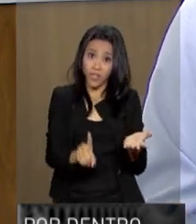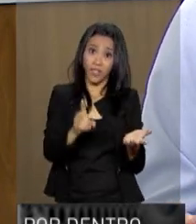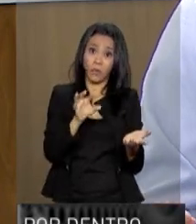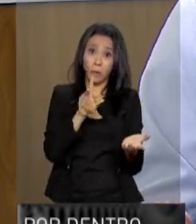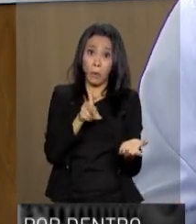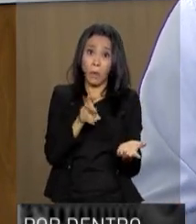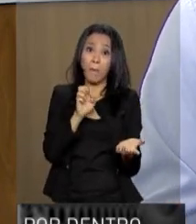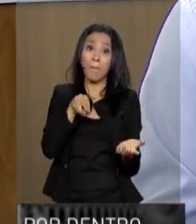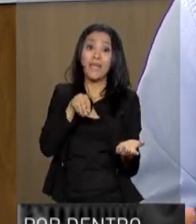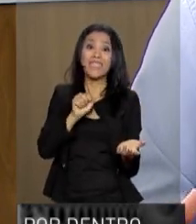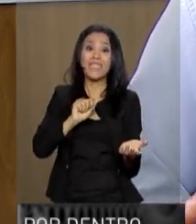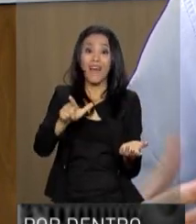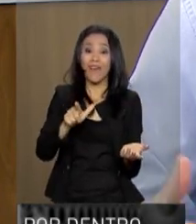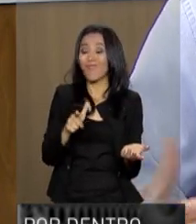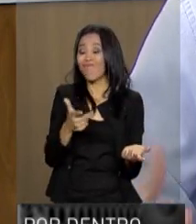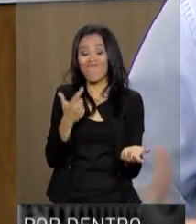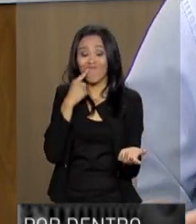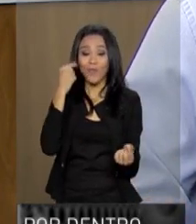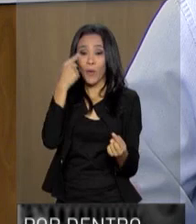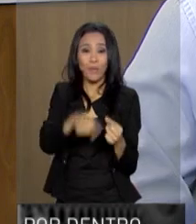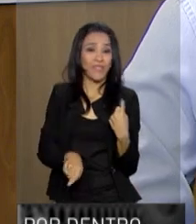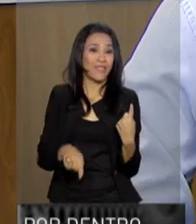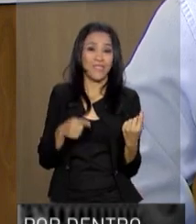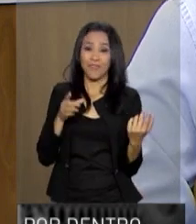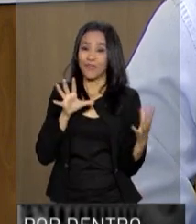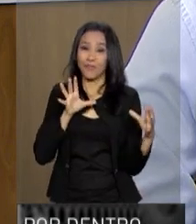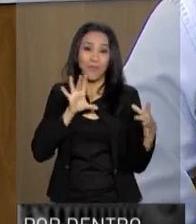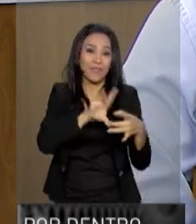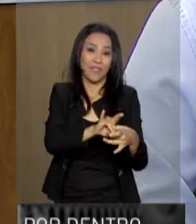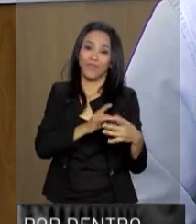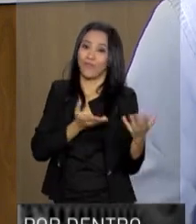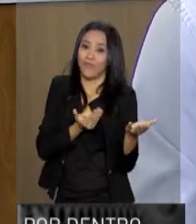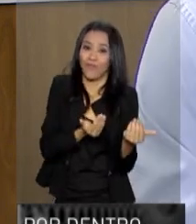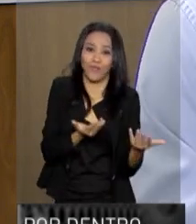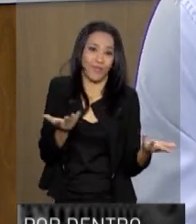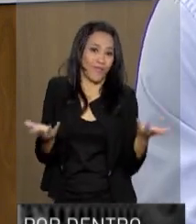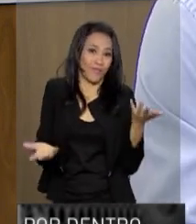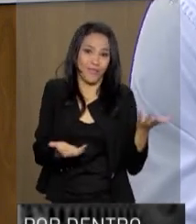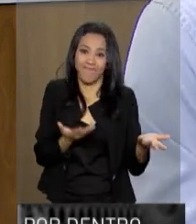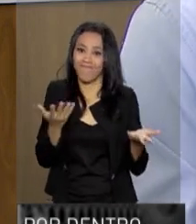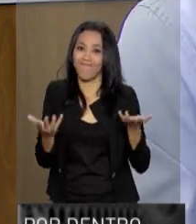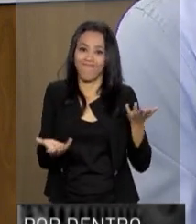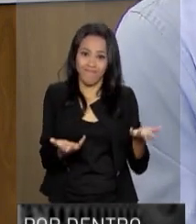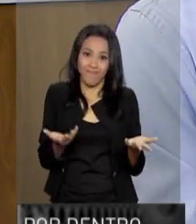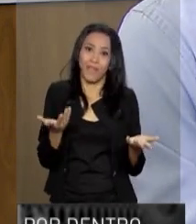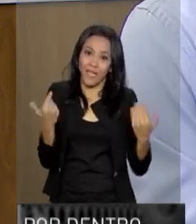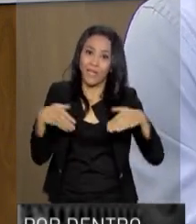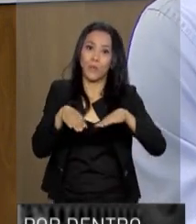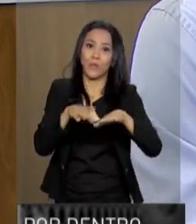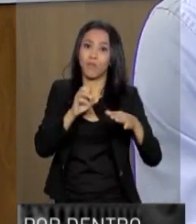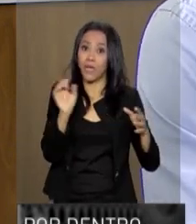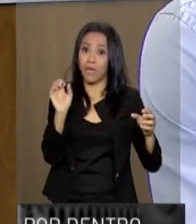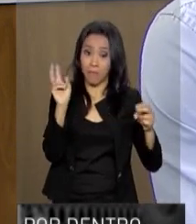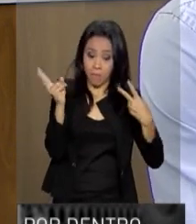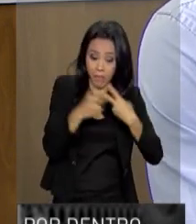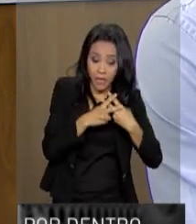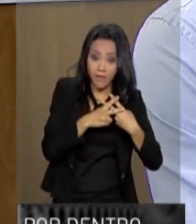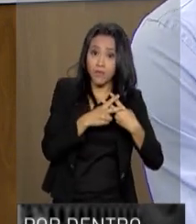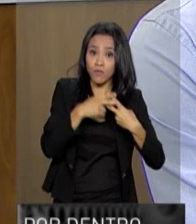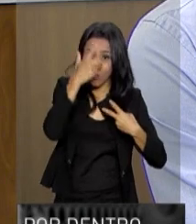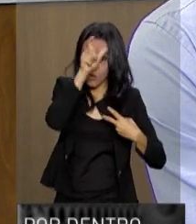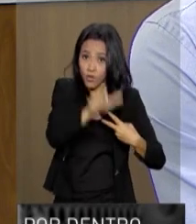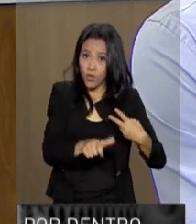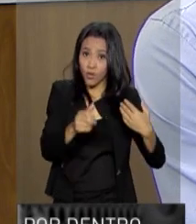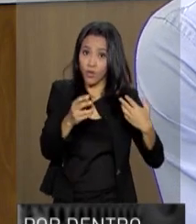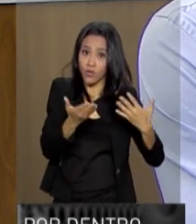distante da realidade é que a gente espera que a sociedade receba esses jovens e o ensino na sociedade e passa a tratá los também